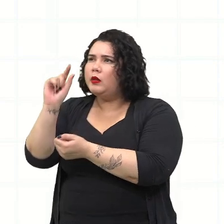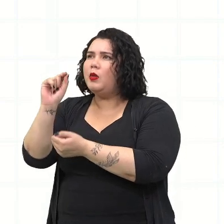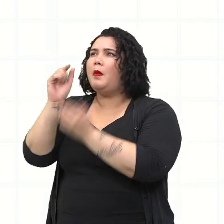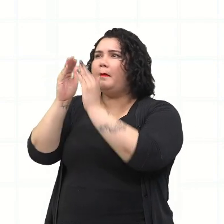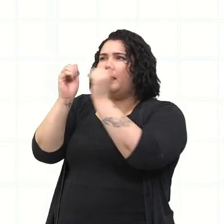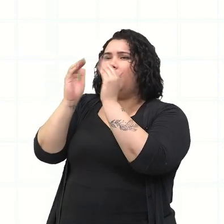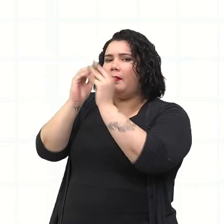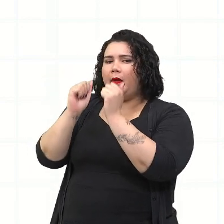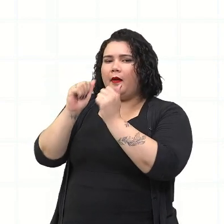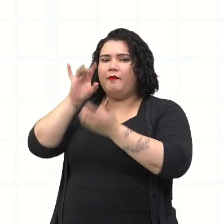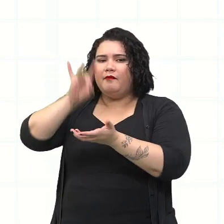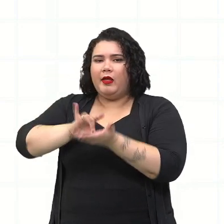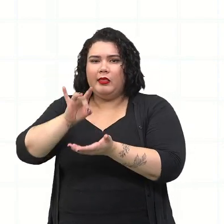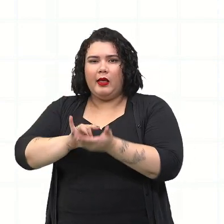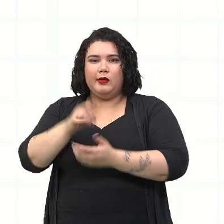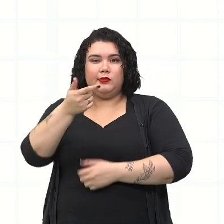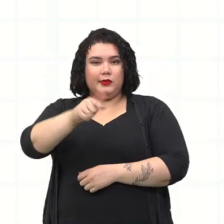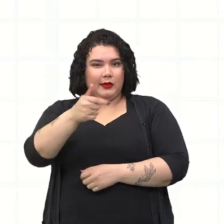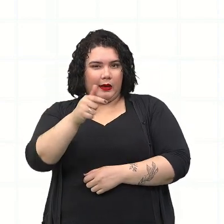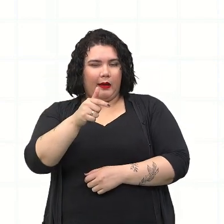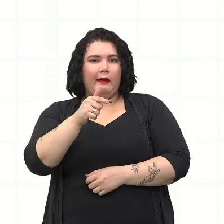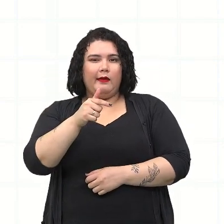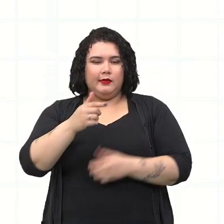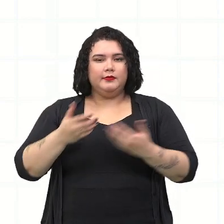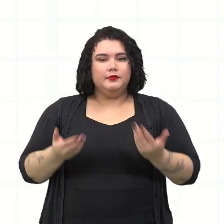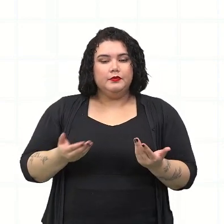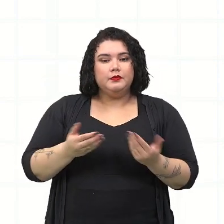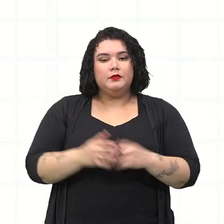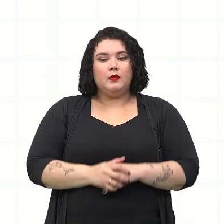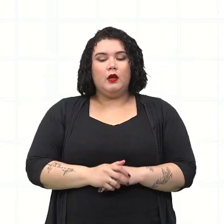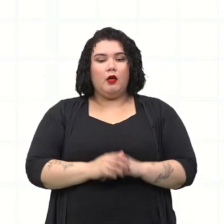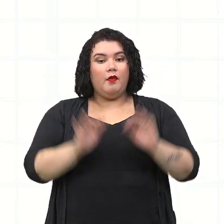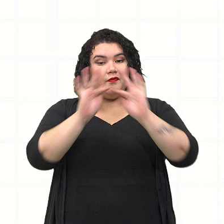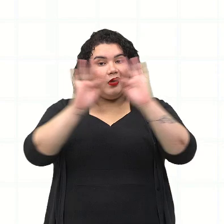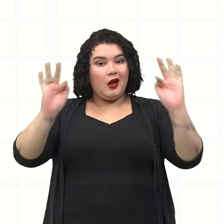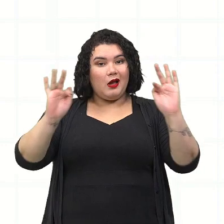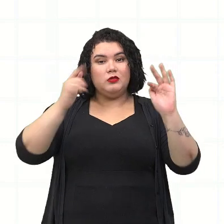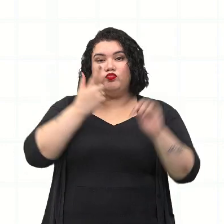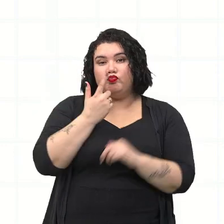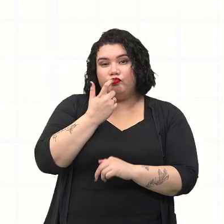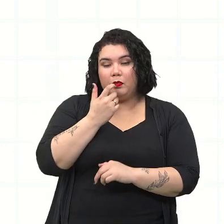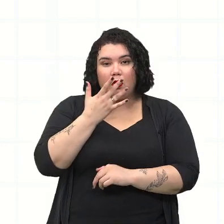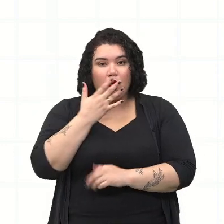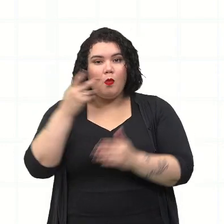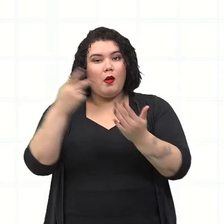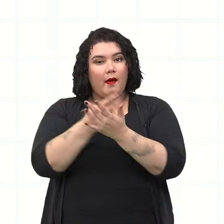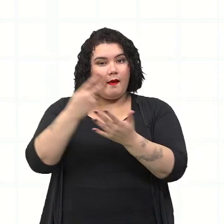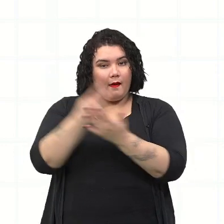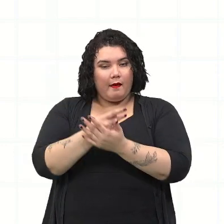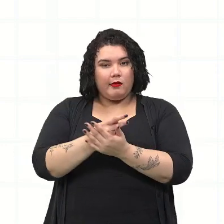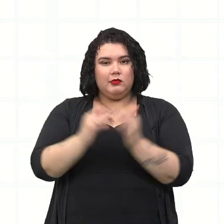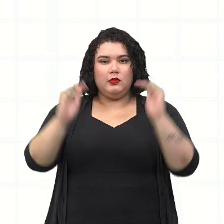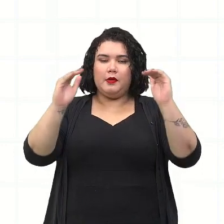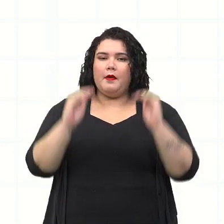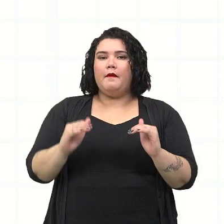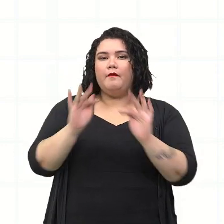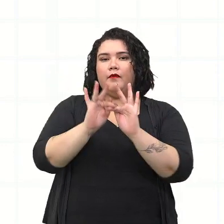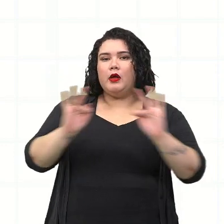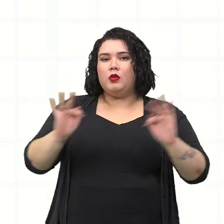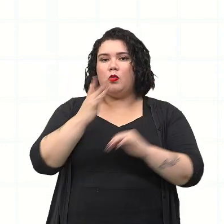sinceridade. Nesse segundo exemplo, eu substituí o onde por em que, porque o onde se refere a lugar.